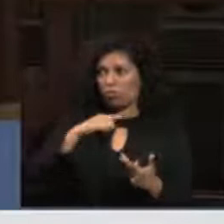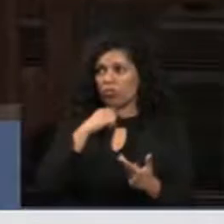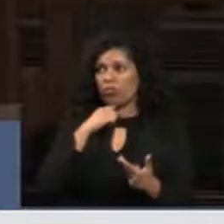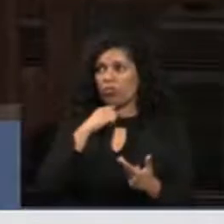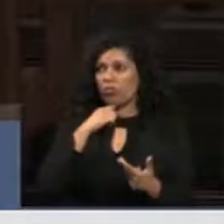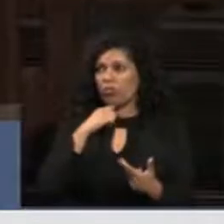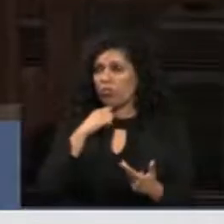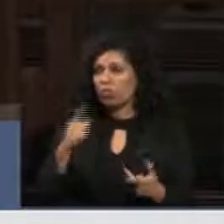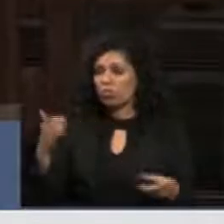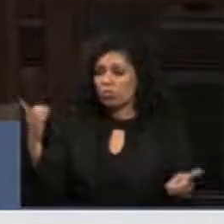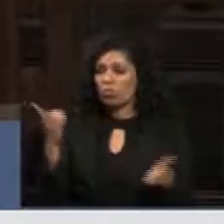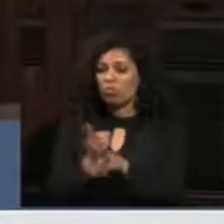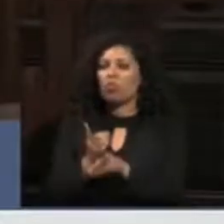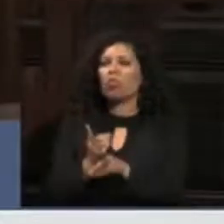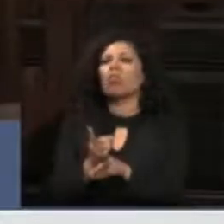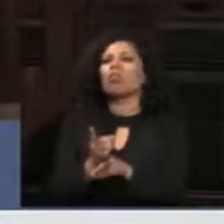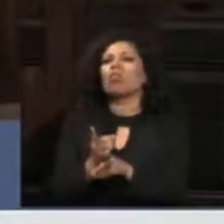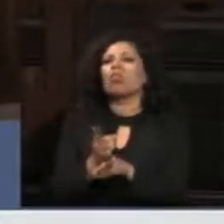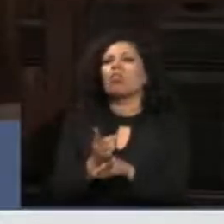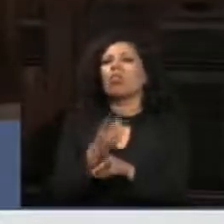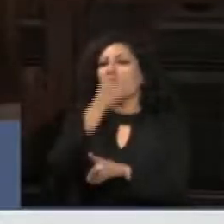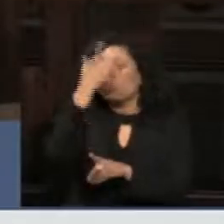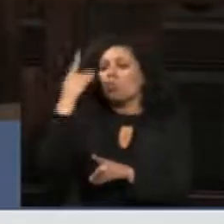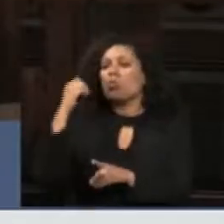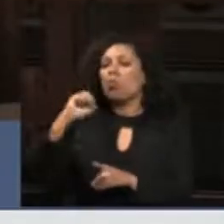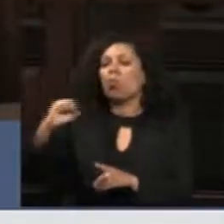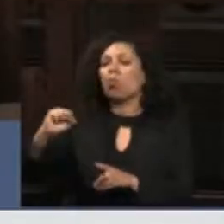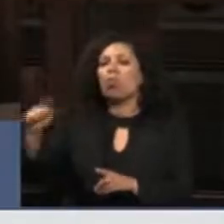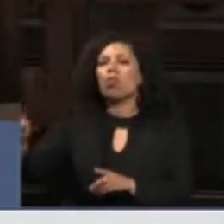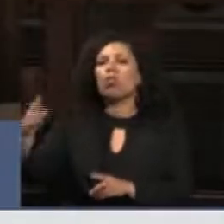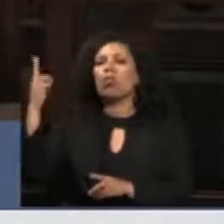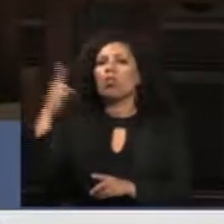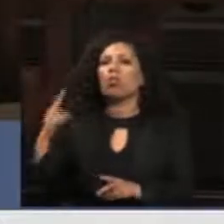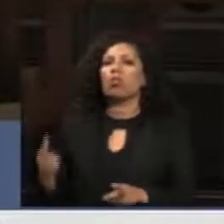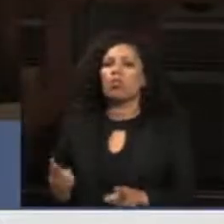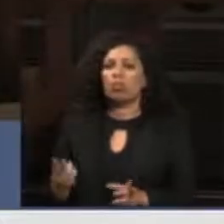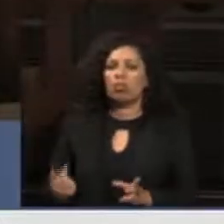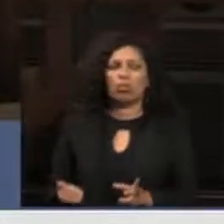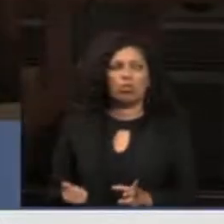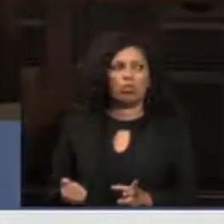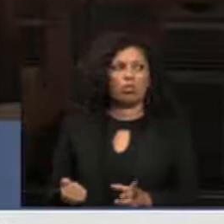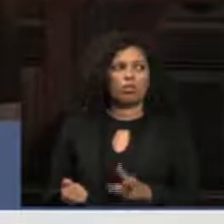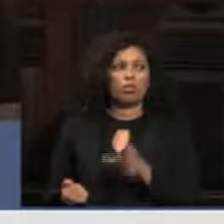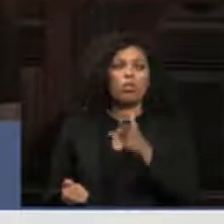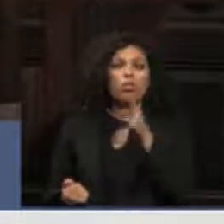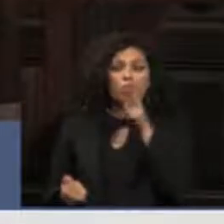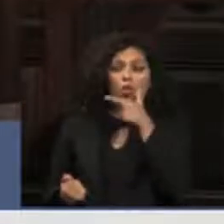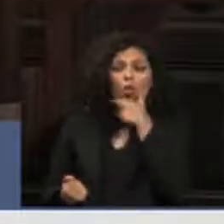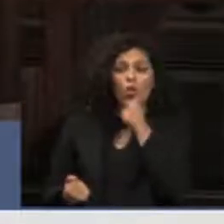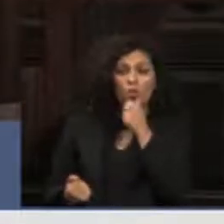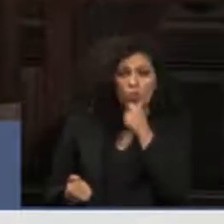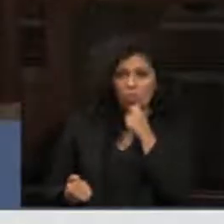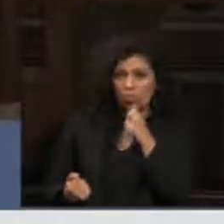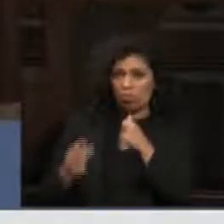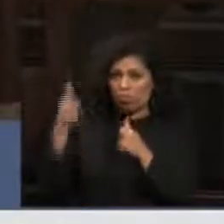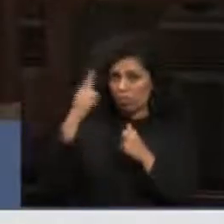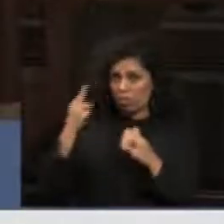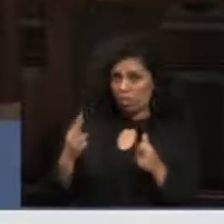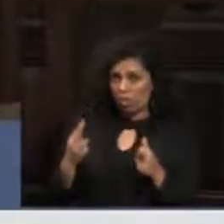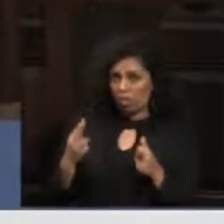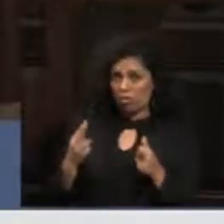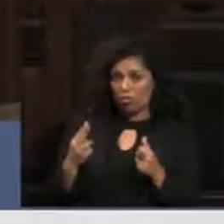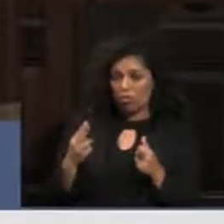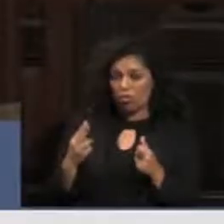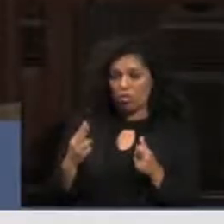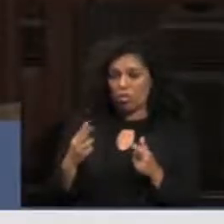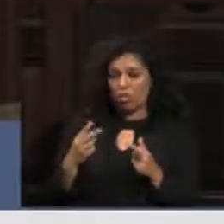a polícia não conseguiu esclarecer as motivações desse crime. Esse mesmo vereador que rasgou essa placa em